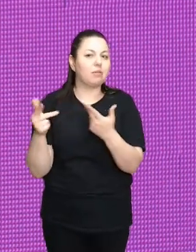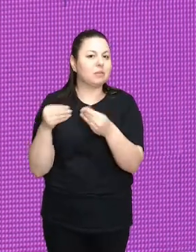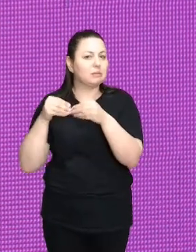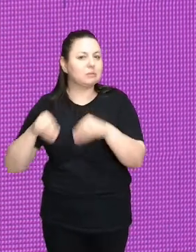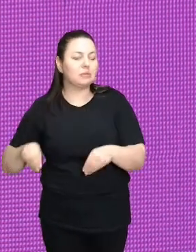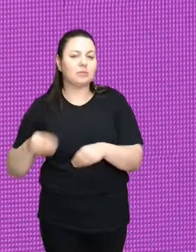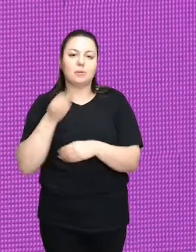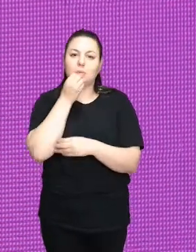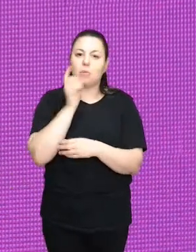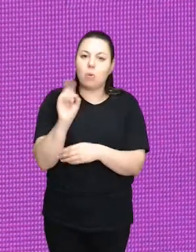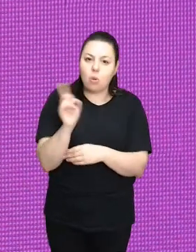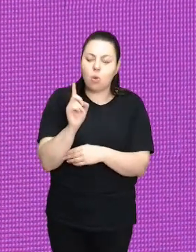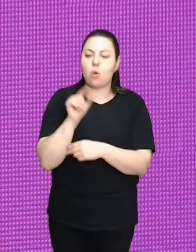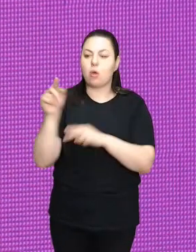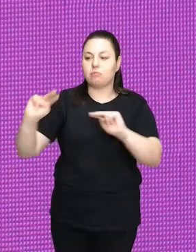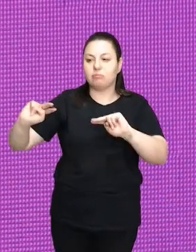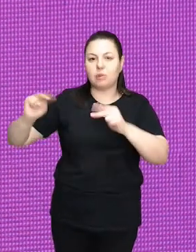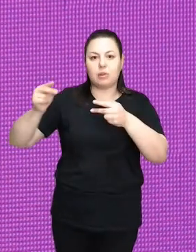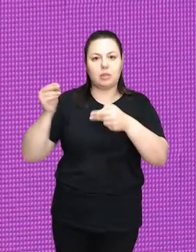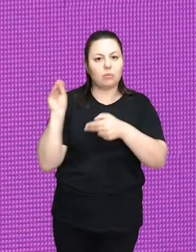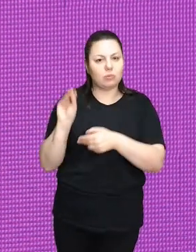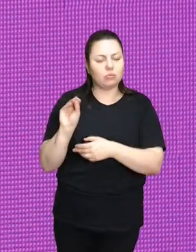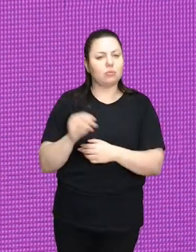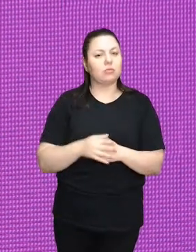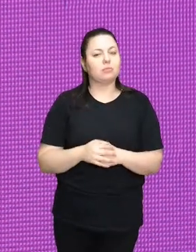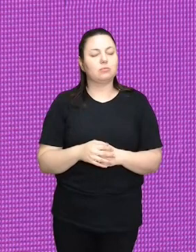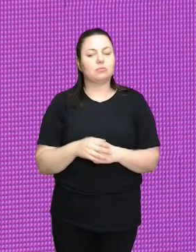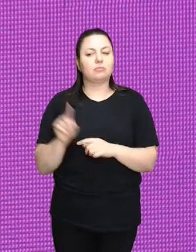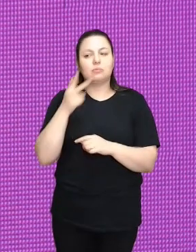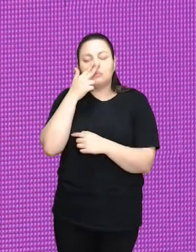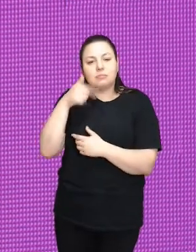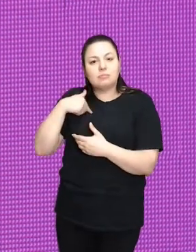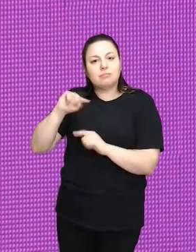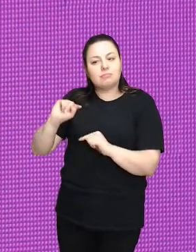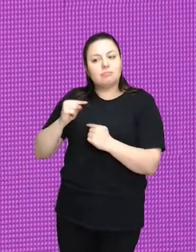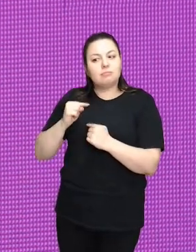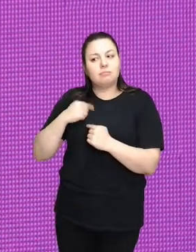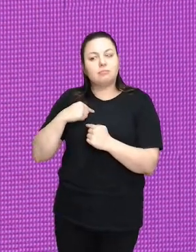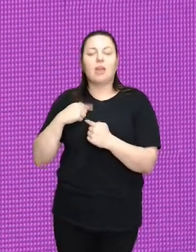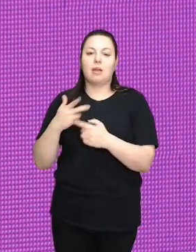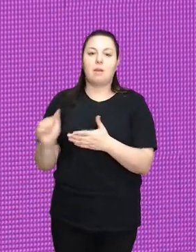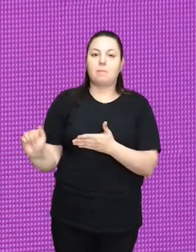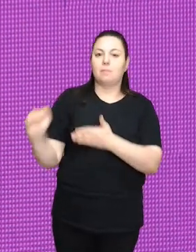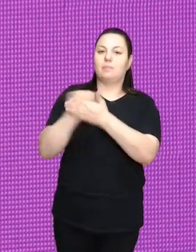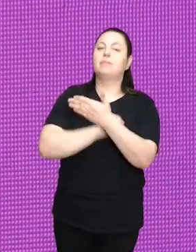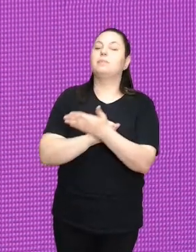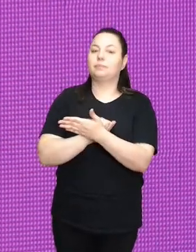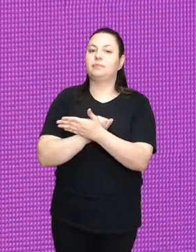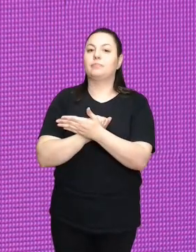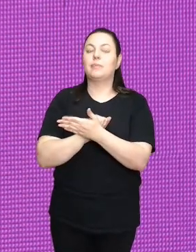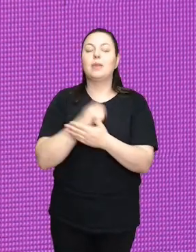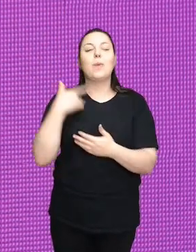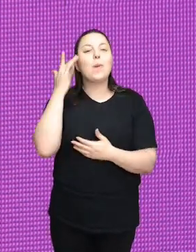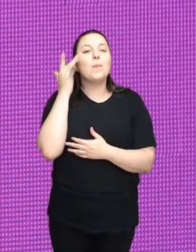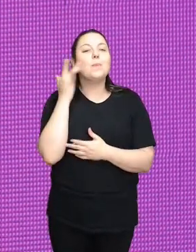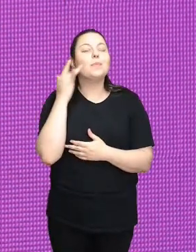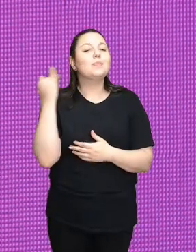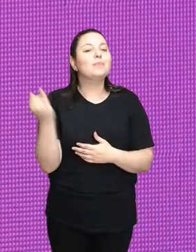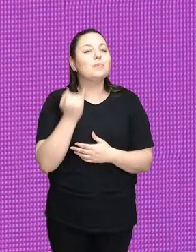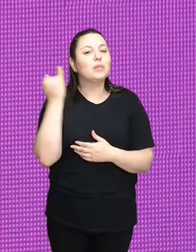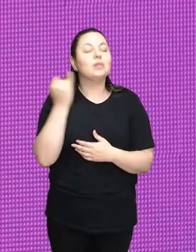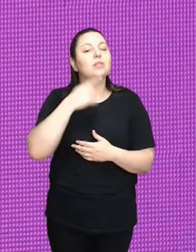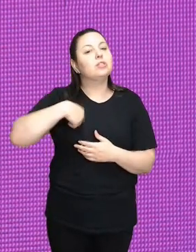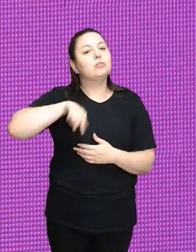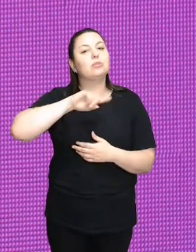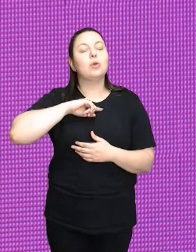explicação de um negócio, aí eu fui lá, apaguei o post, e eu acho que é importante a gente ter esse senso, né? Assim, esse entendimento de que está todo